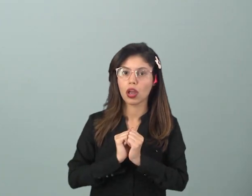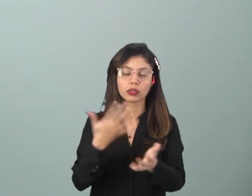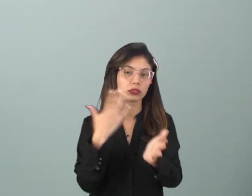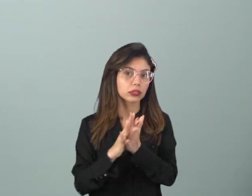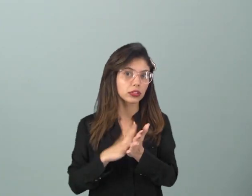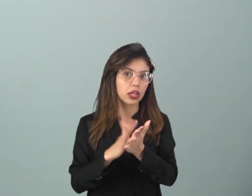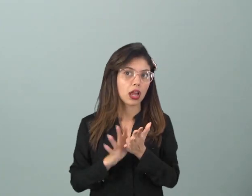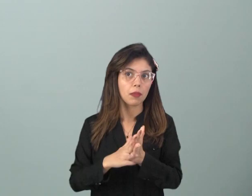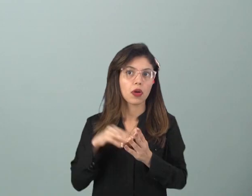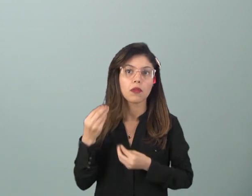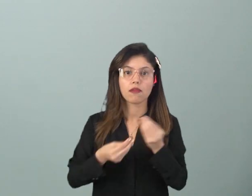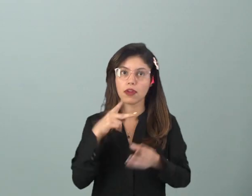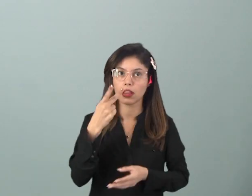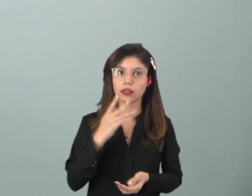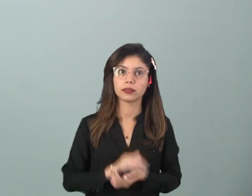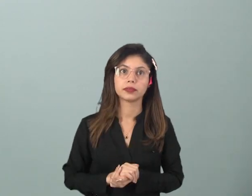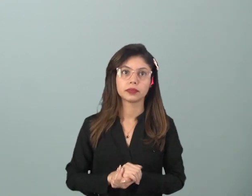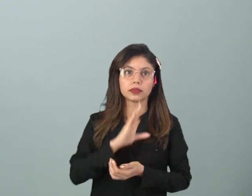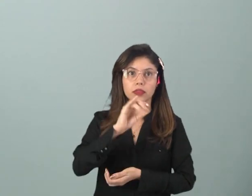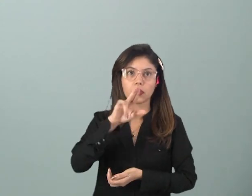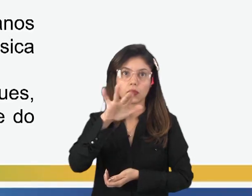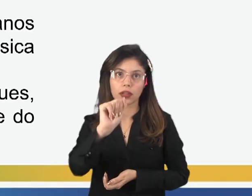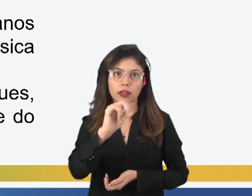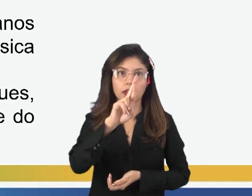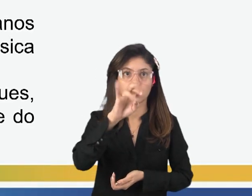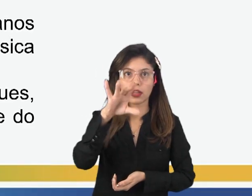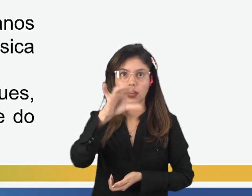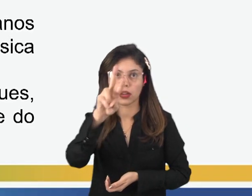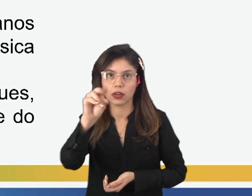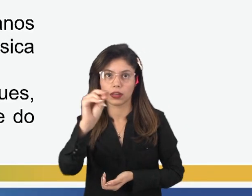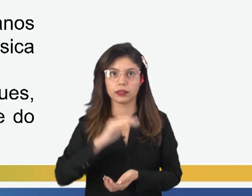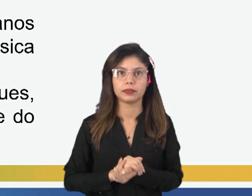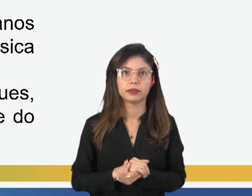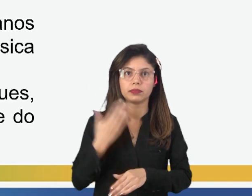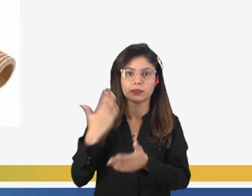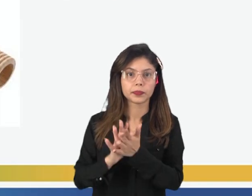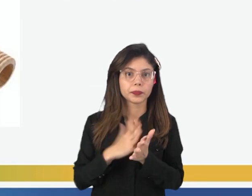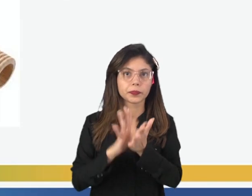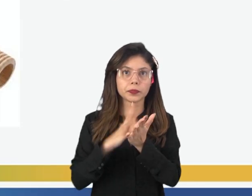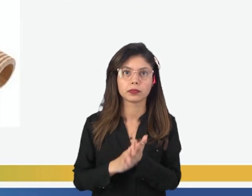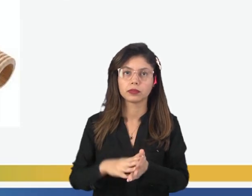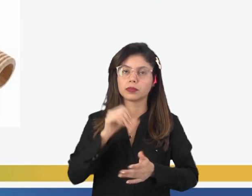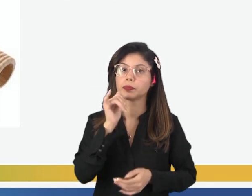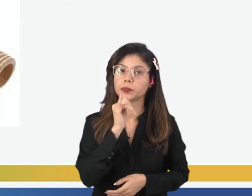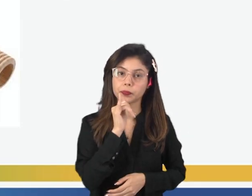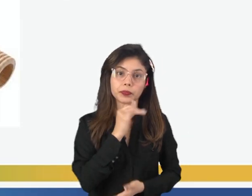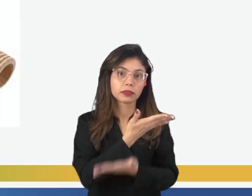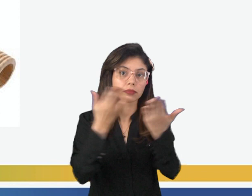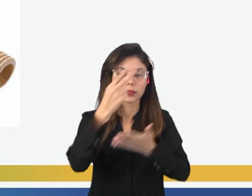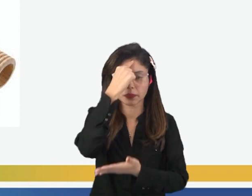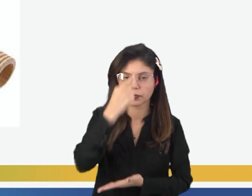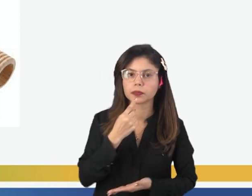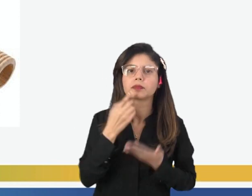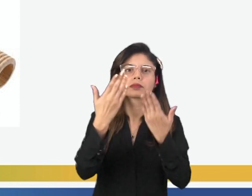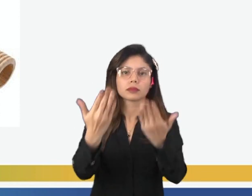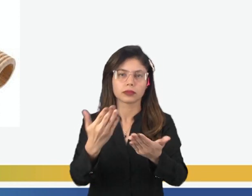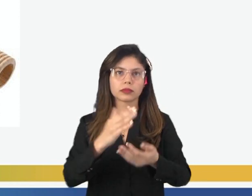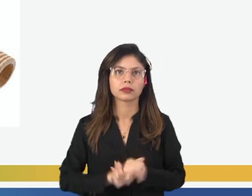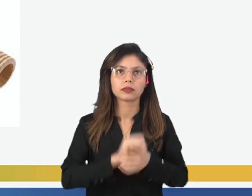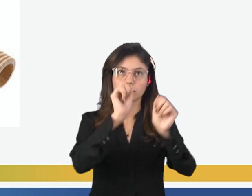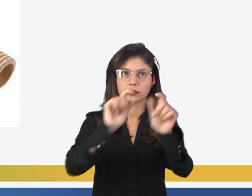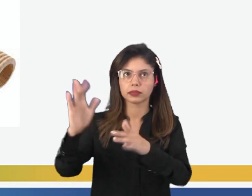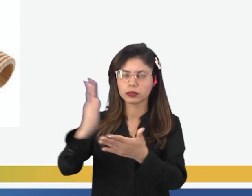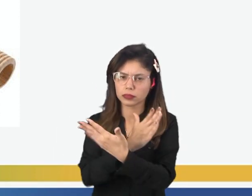samba, como eu falei, nós temos a cuíca, o reco-reco, o pandeiro e o tambor. Observe comigo nesse